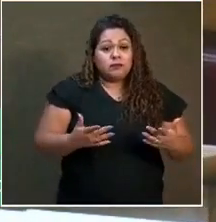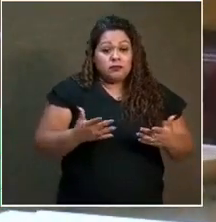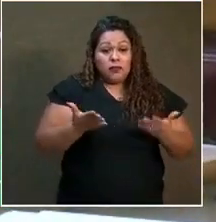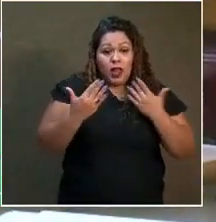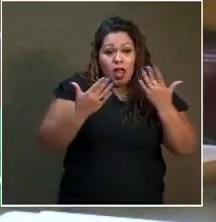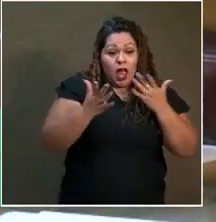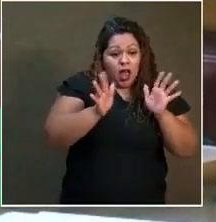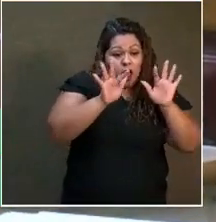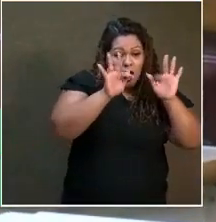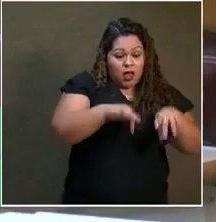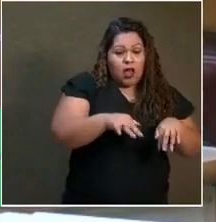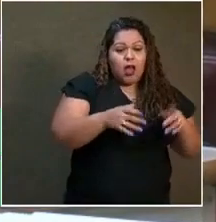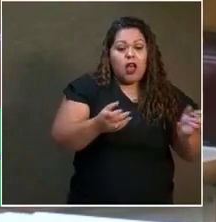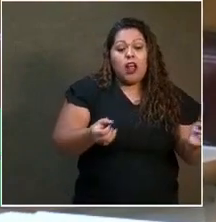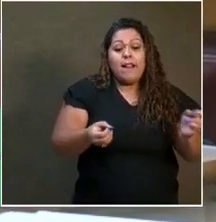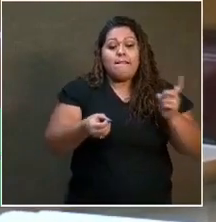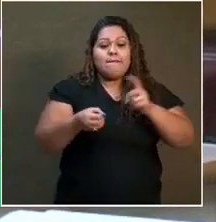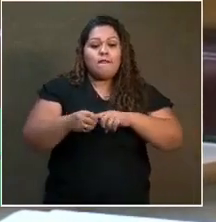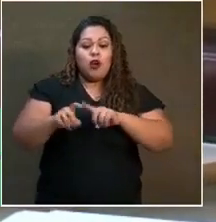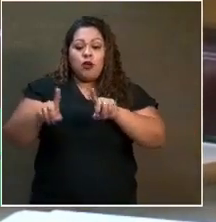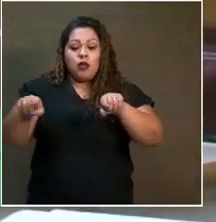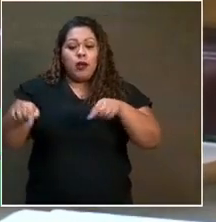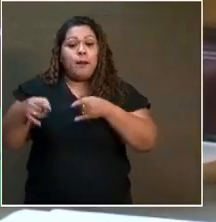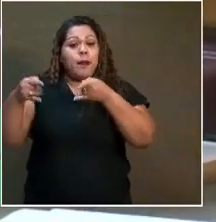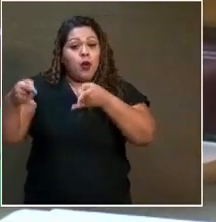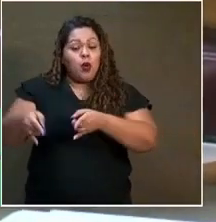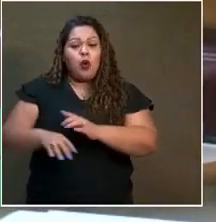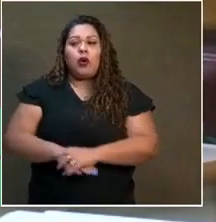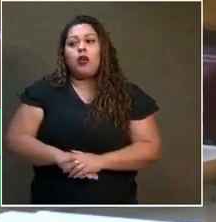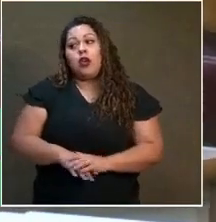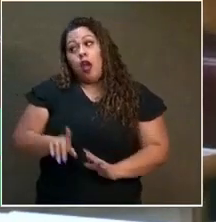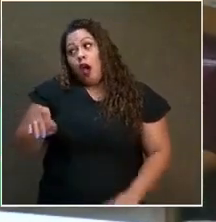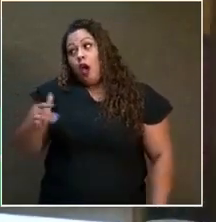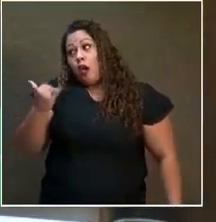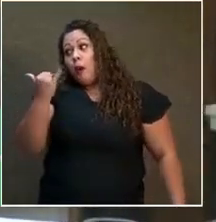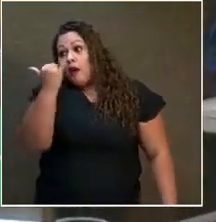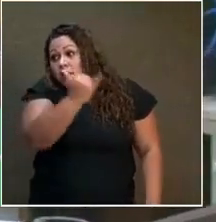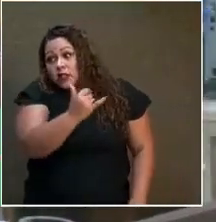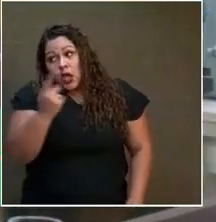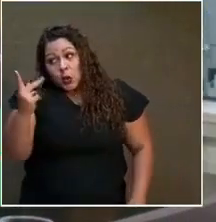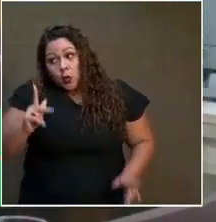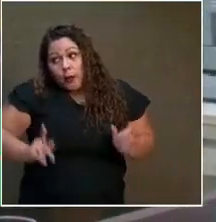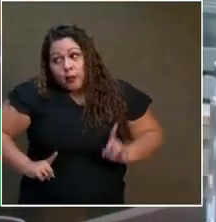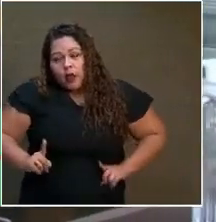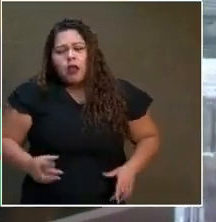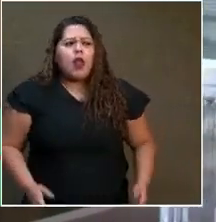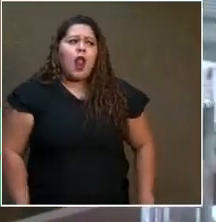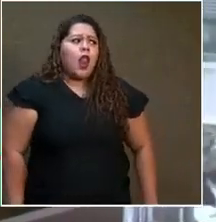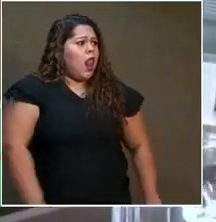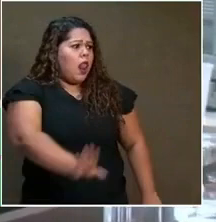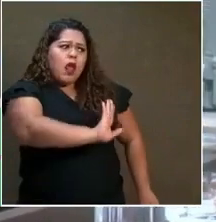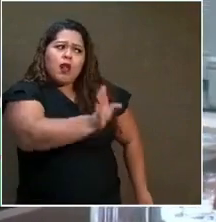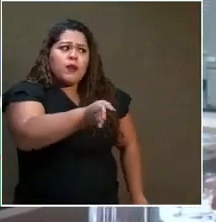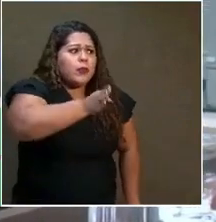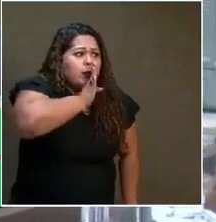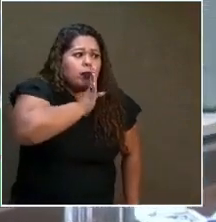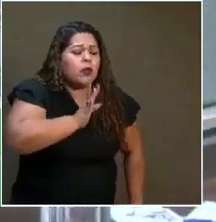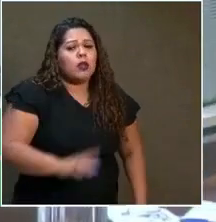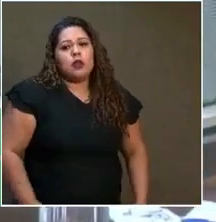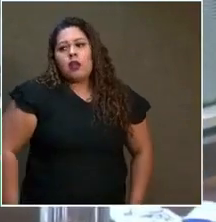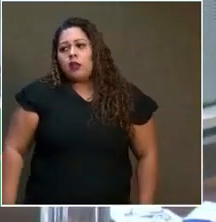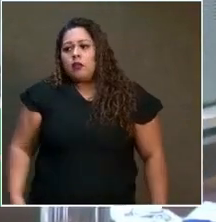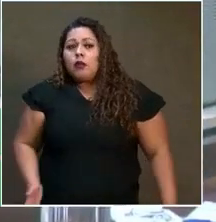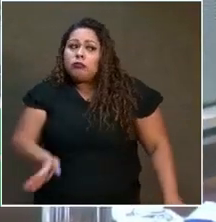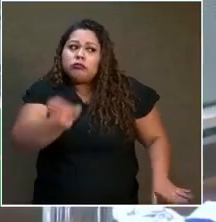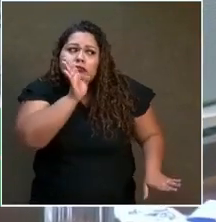conversa, ele volta para o quarto com Emily e diz para ela, falei para a Graziella, Aí ela diz, não fala nada, senão eu não falo